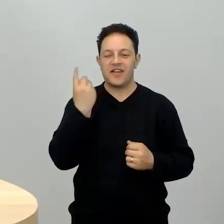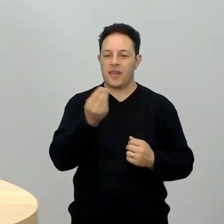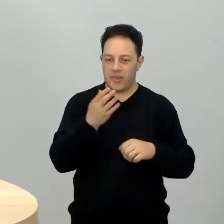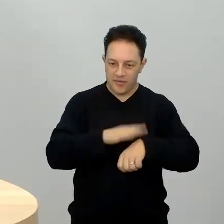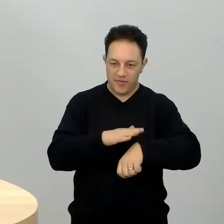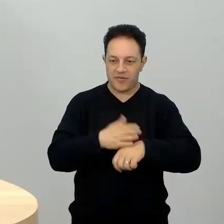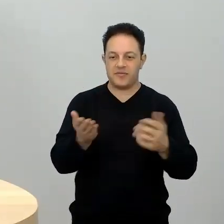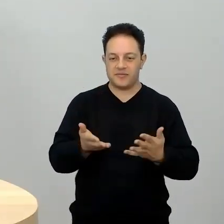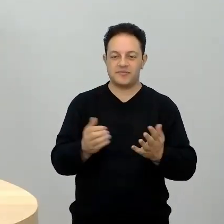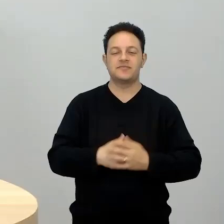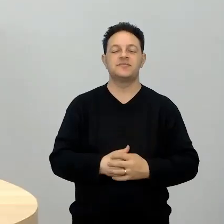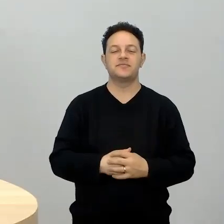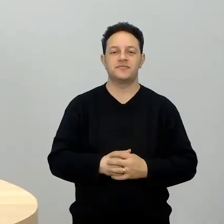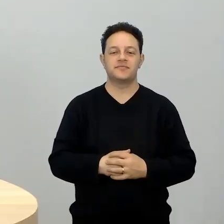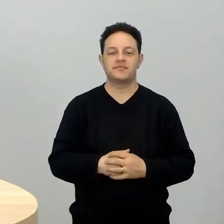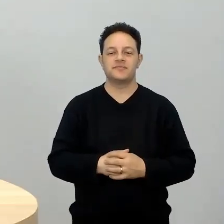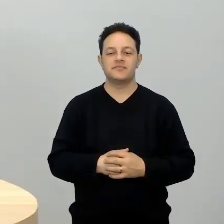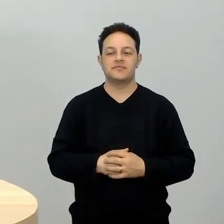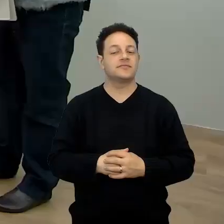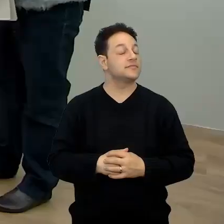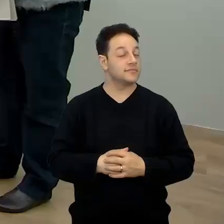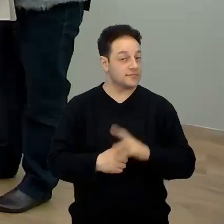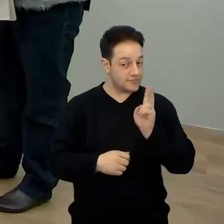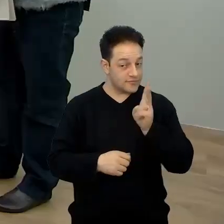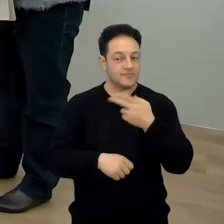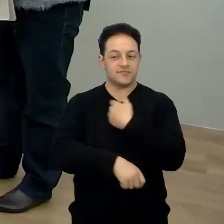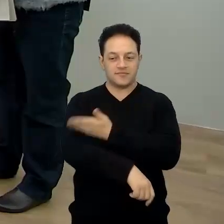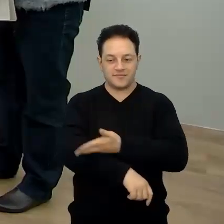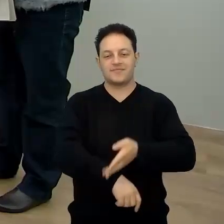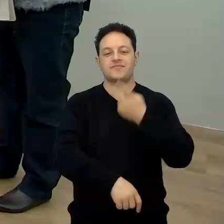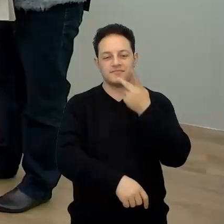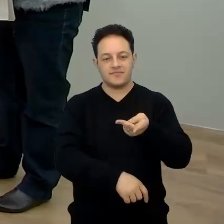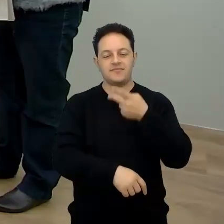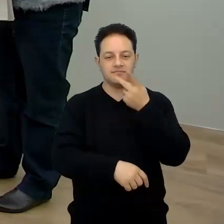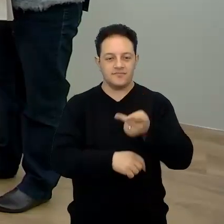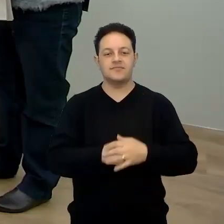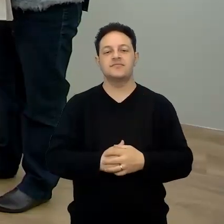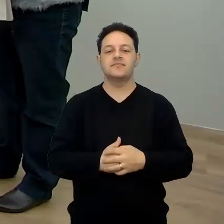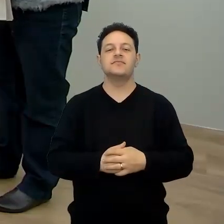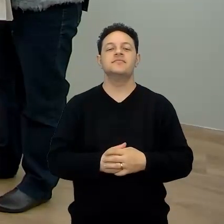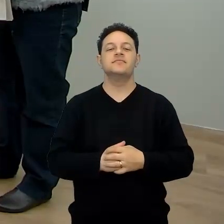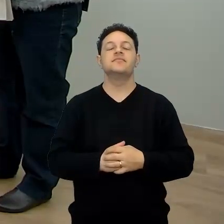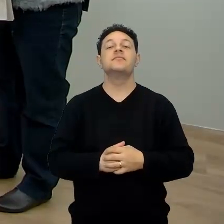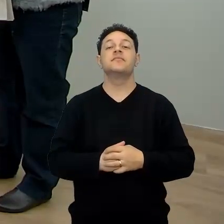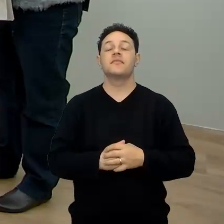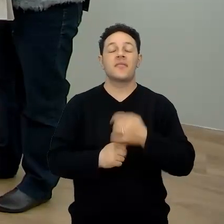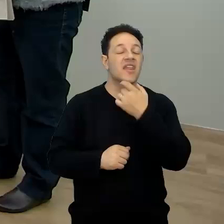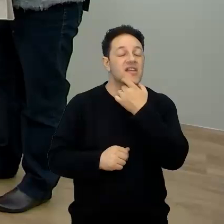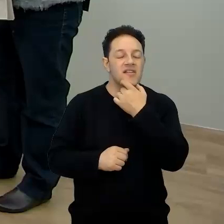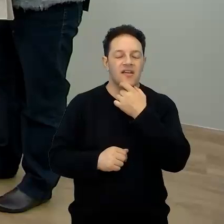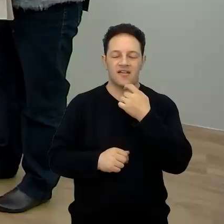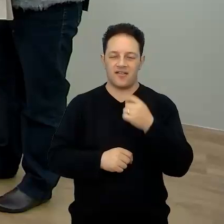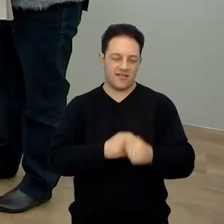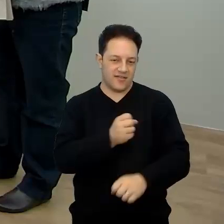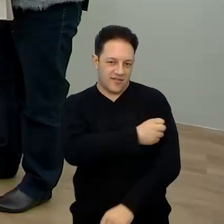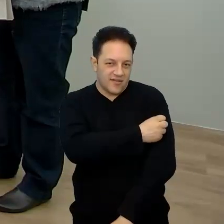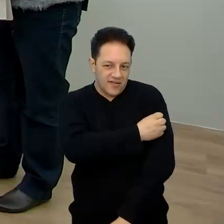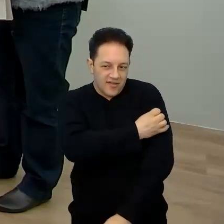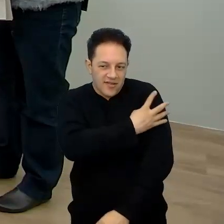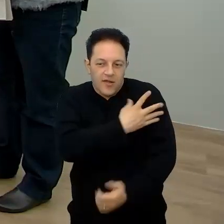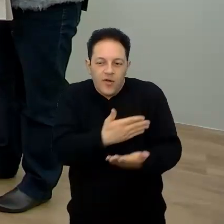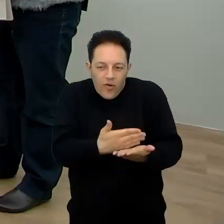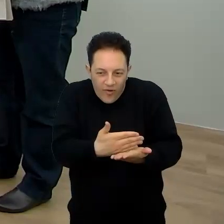isso. E como a gente sempre fala aqui, né? O inglês, nessa fase dos anos iniciais, é para que eles